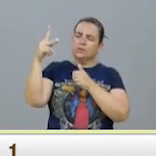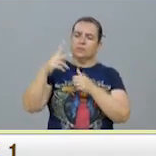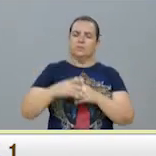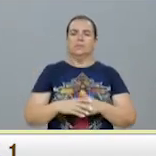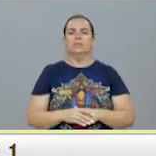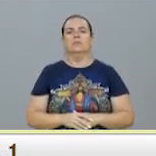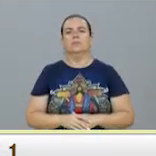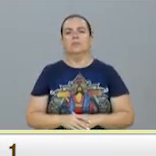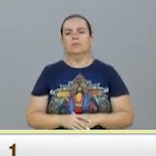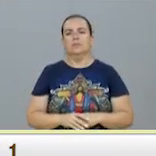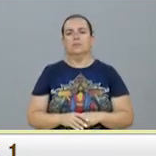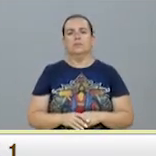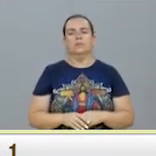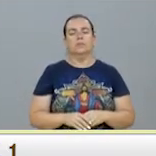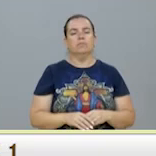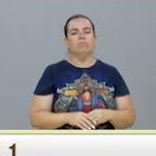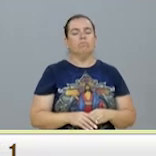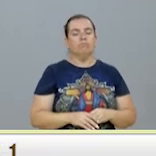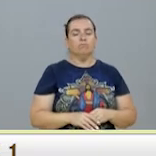Ao olhar a multidão